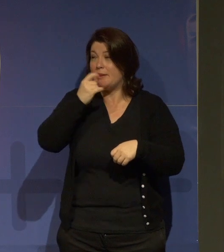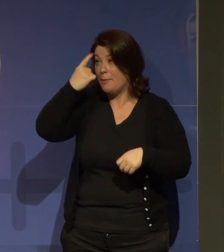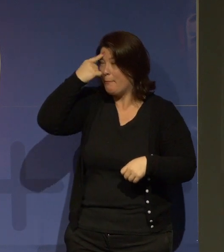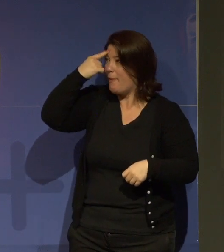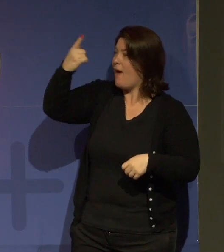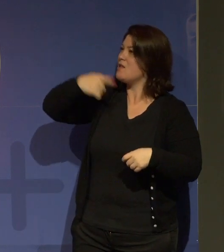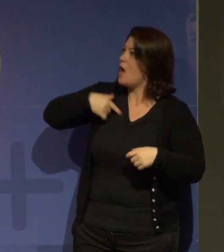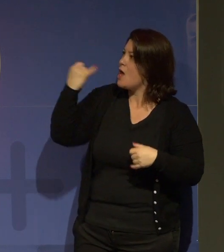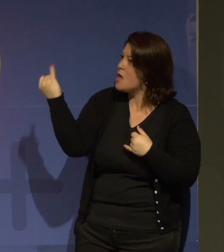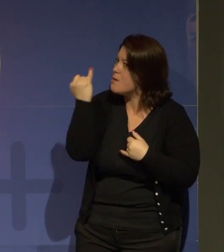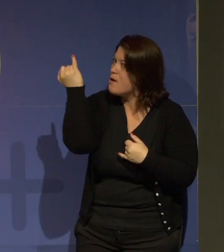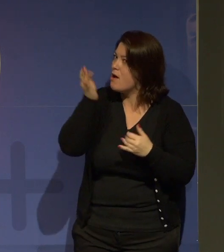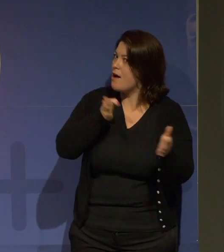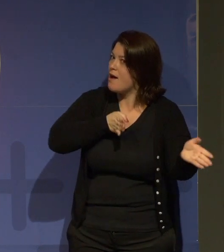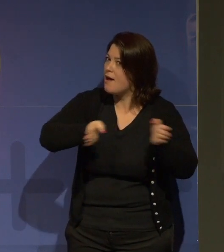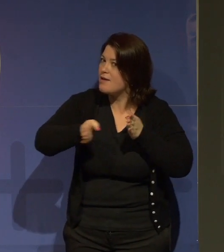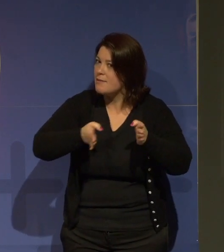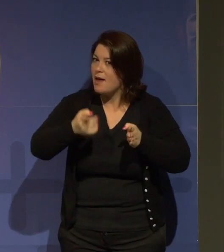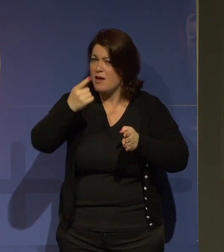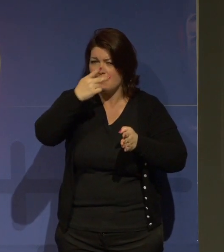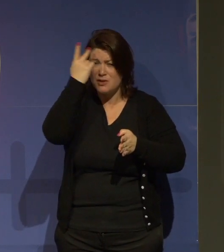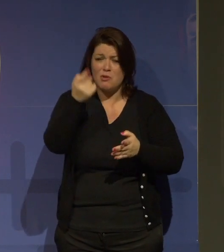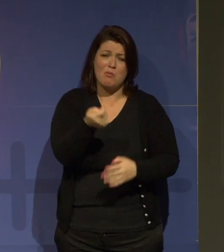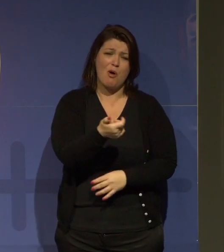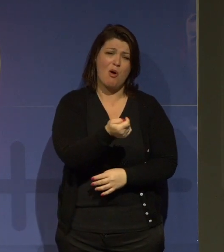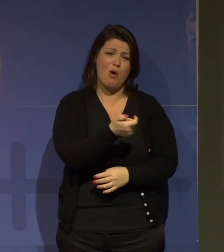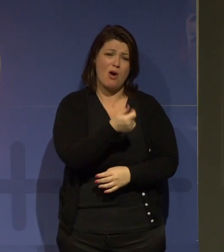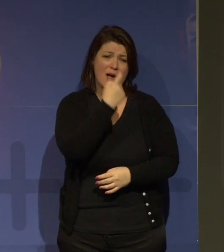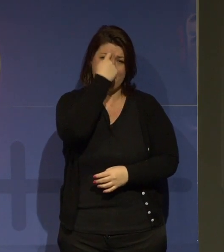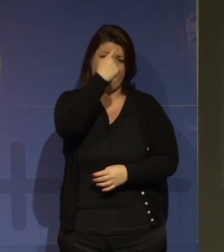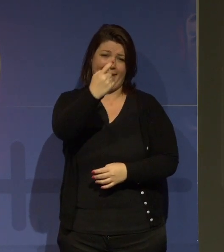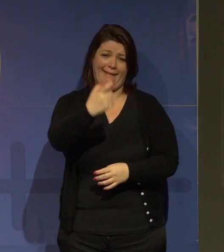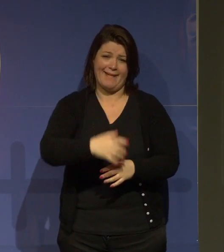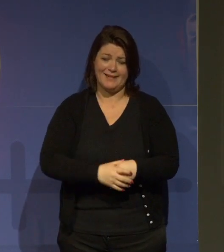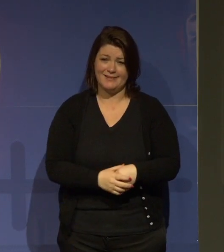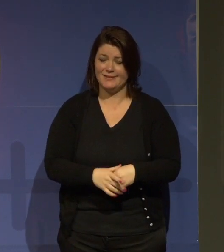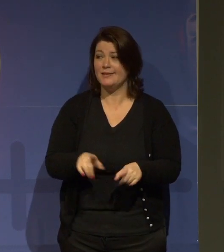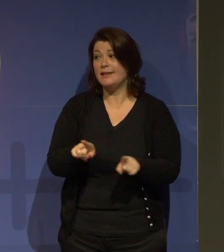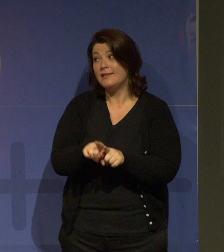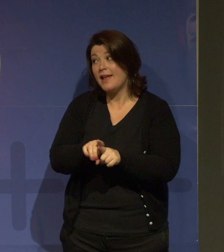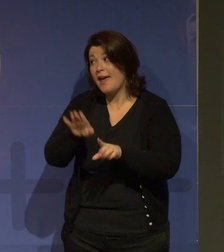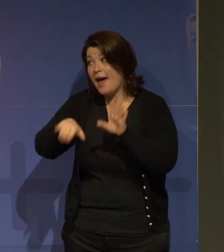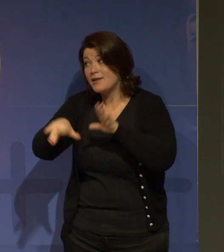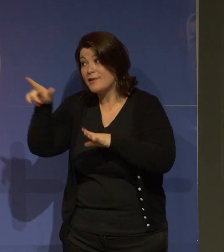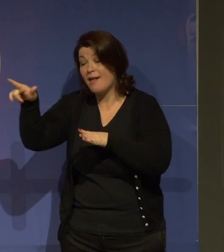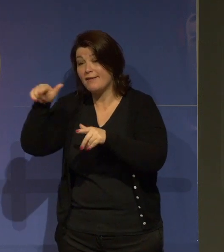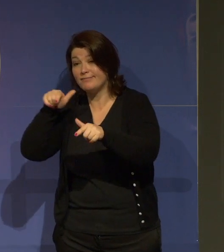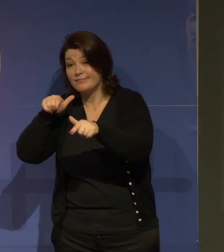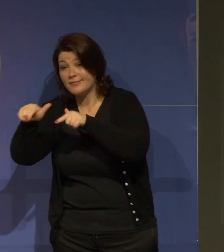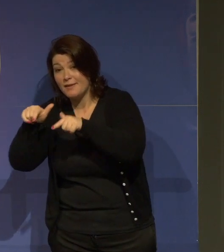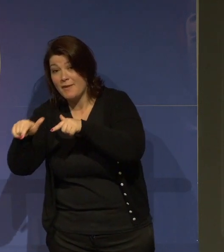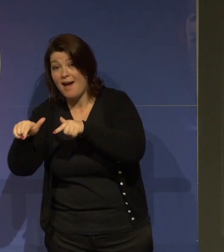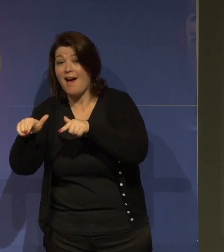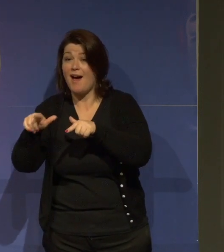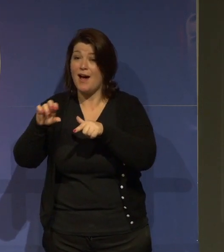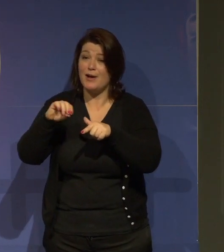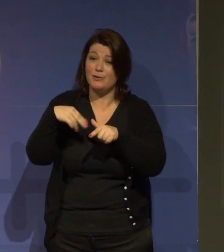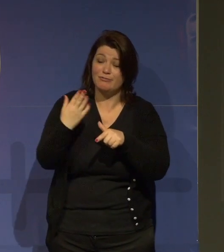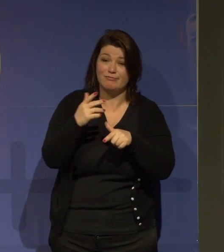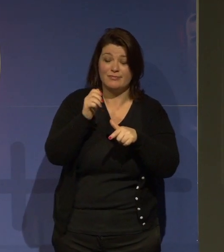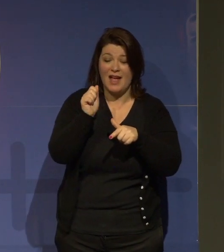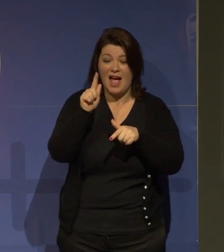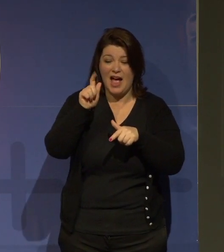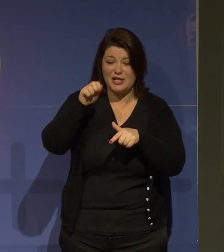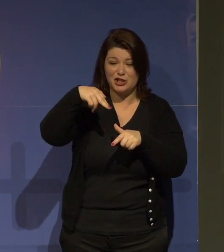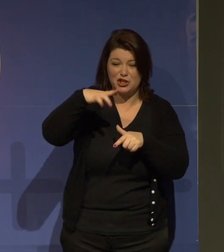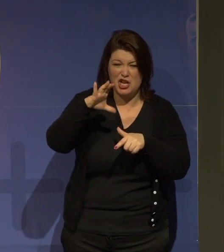digital. Né? A gente tem, no próprio movimento ou na agência, a gente tem muita dificuldade